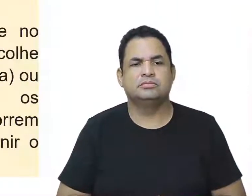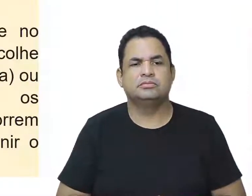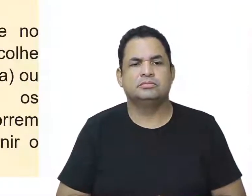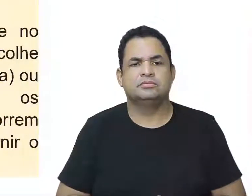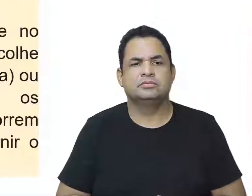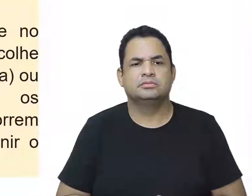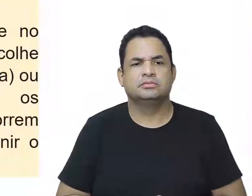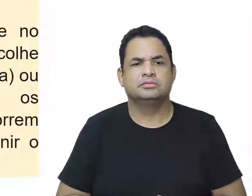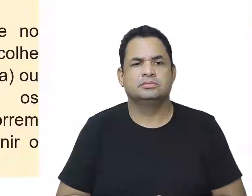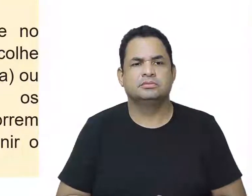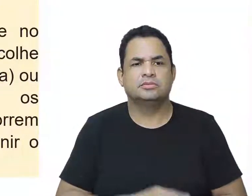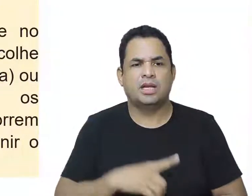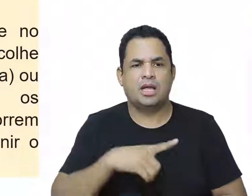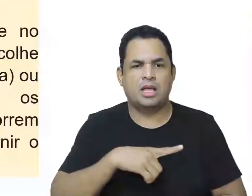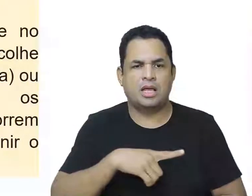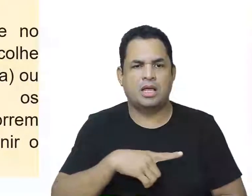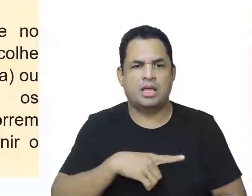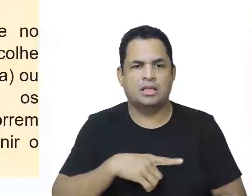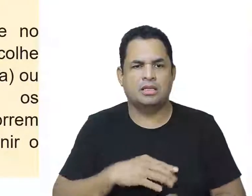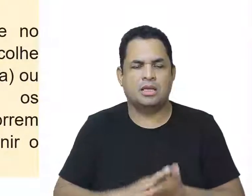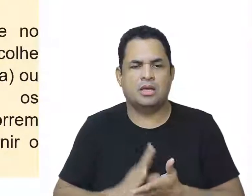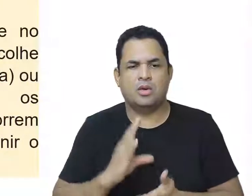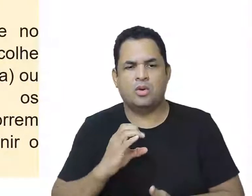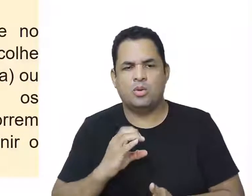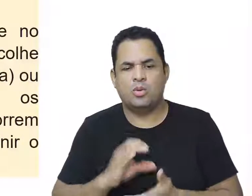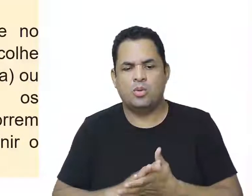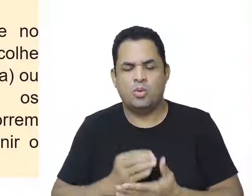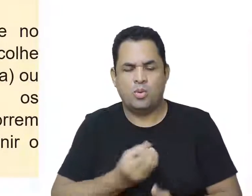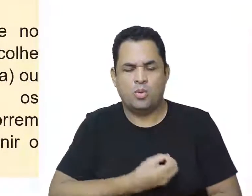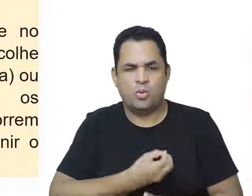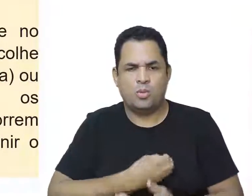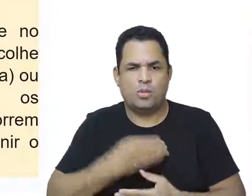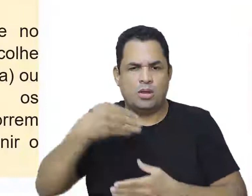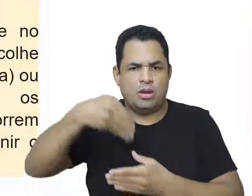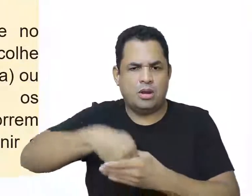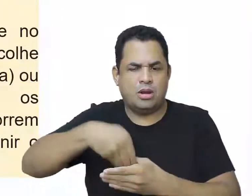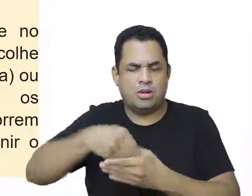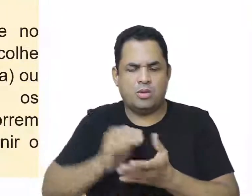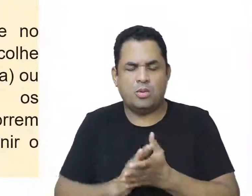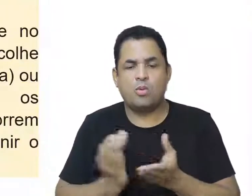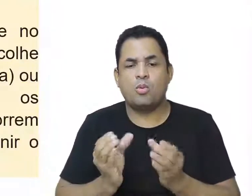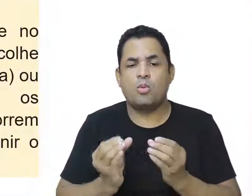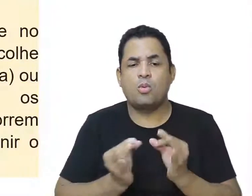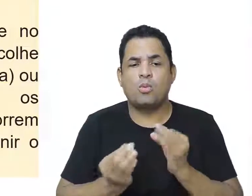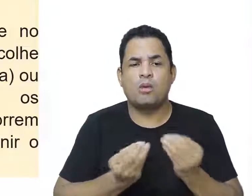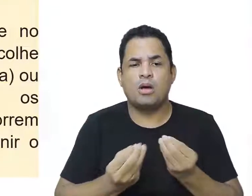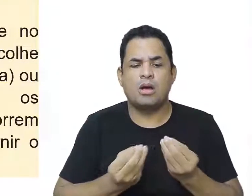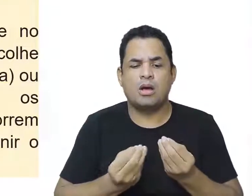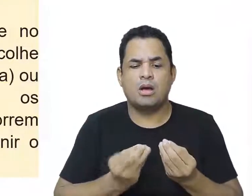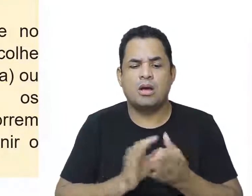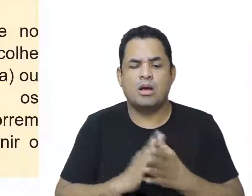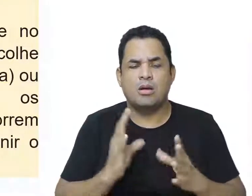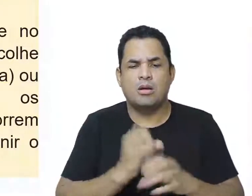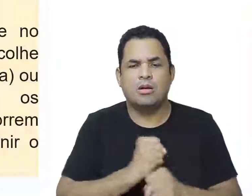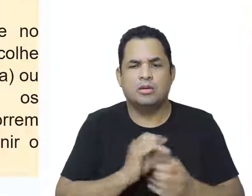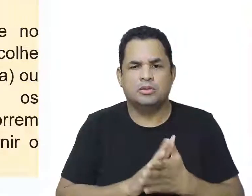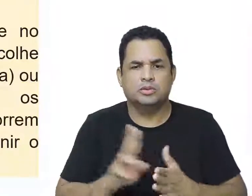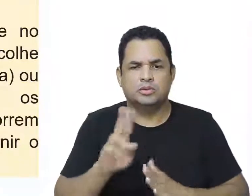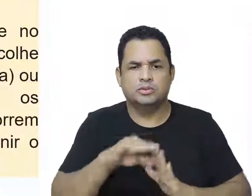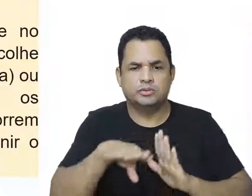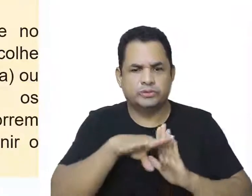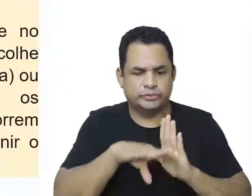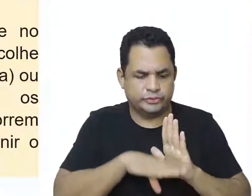E aí aqui a gente tem um coeficiente eleitoral. Como é que ele é calculado? A partir de listas, né? Então, por meio do total